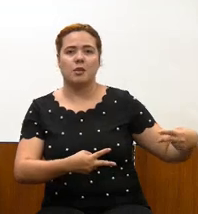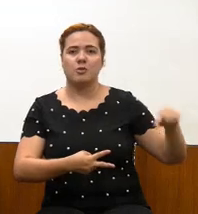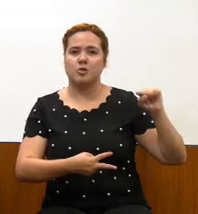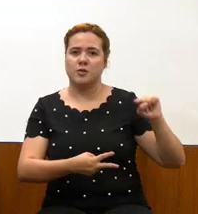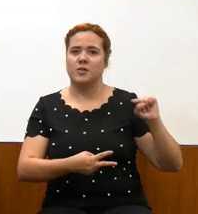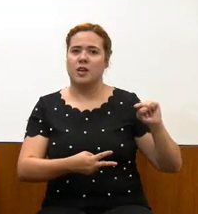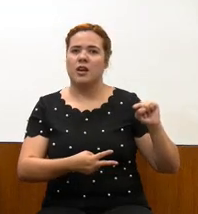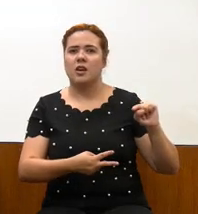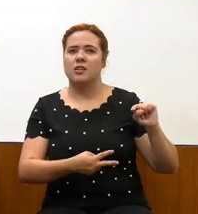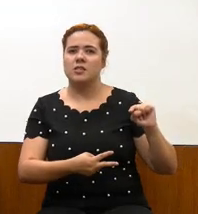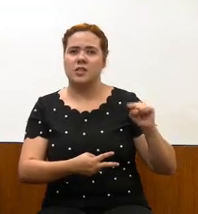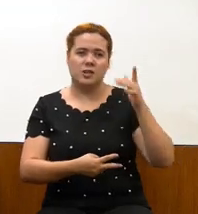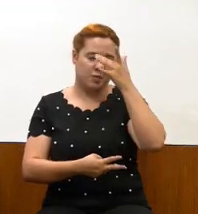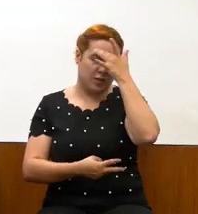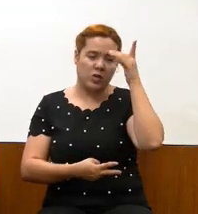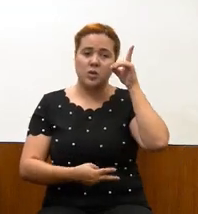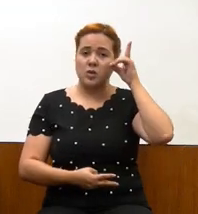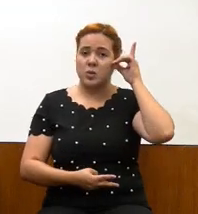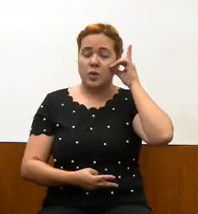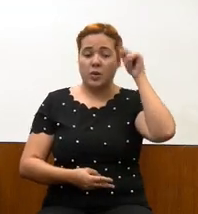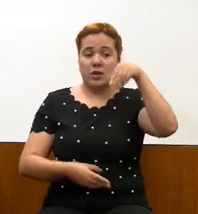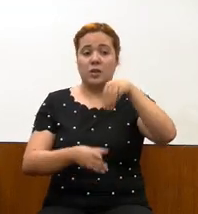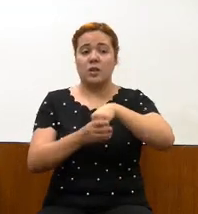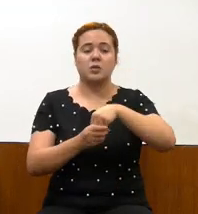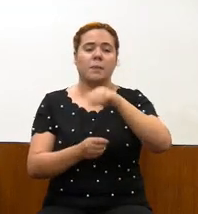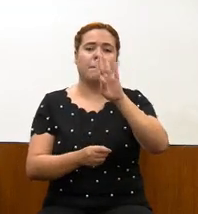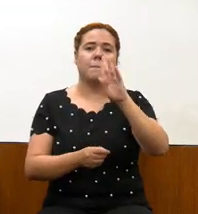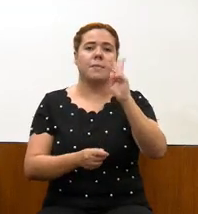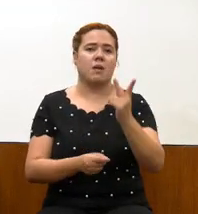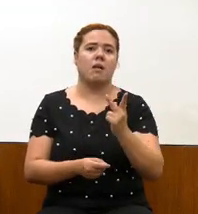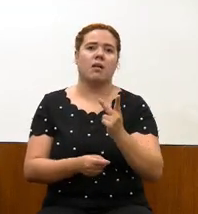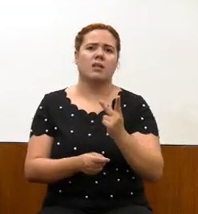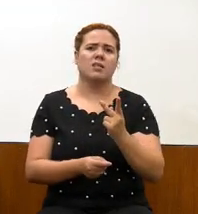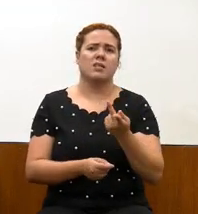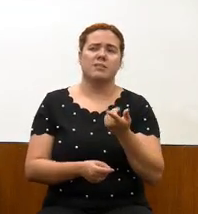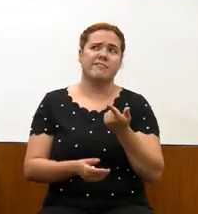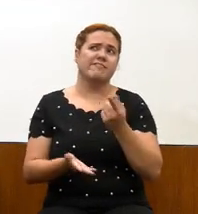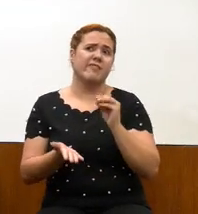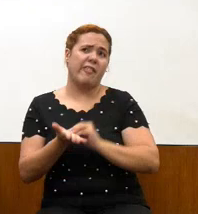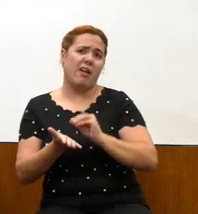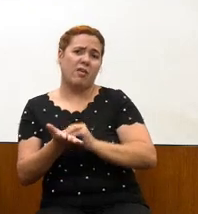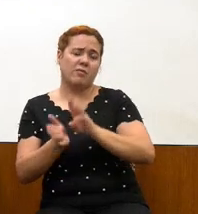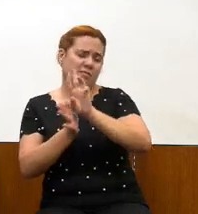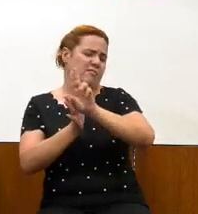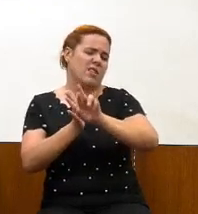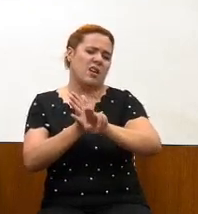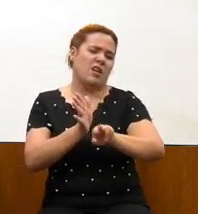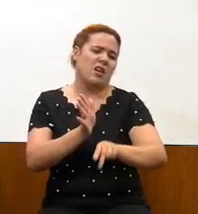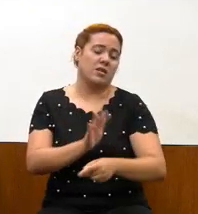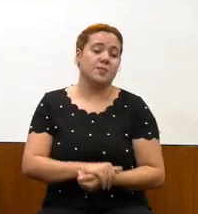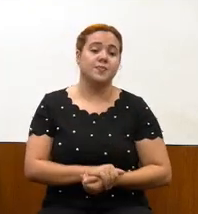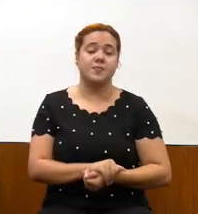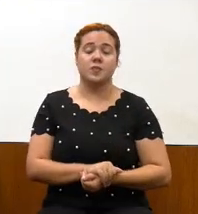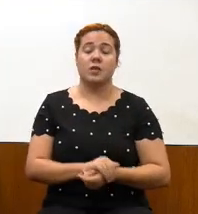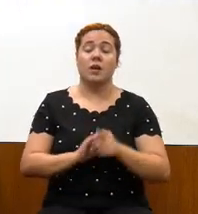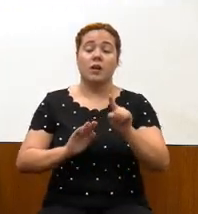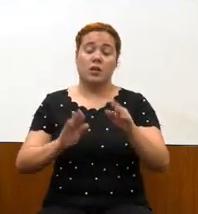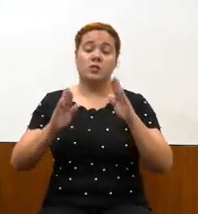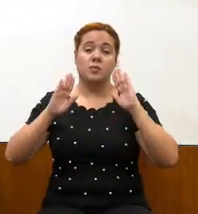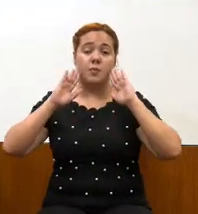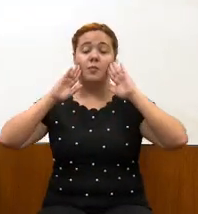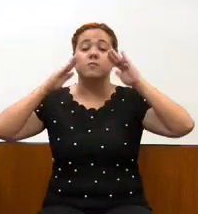pessoas com síndrome de Down hoje em Belo Horizonte, a gente tem uma certa relevância. Nosso objetivo é incluir, além de pessoas